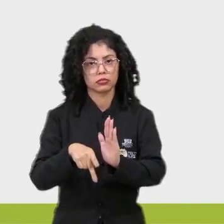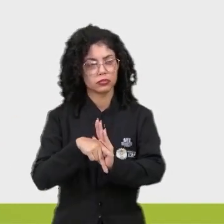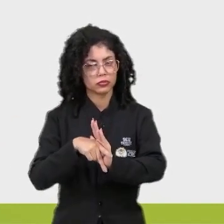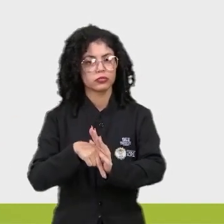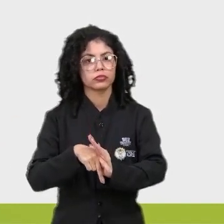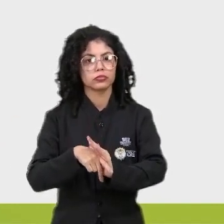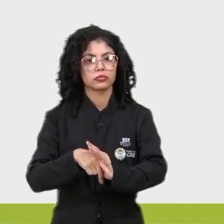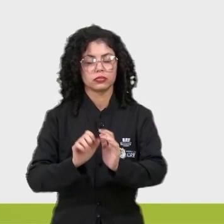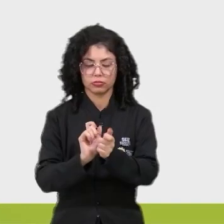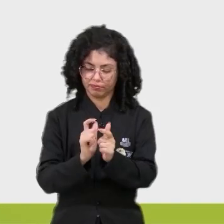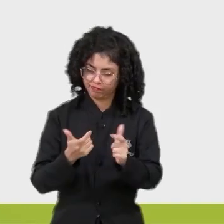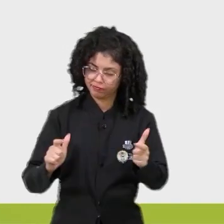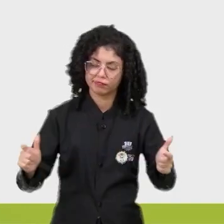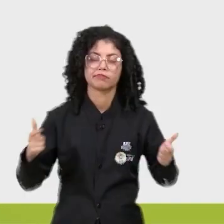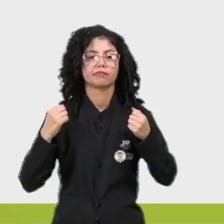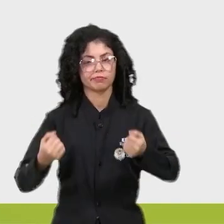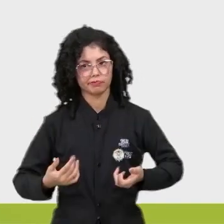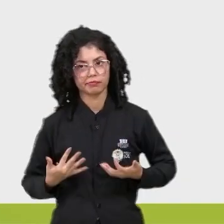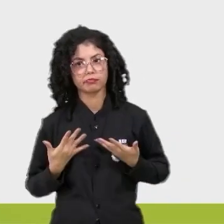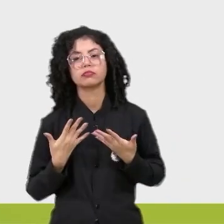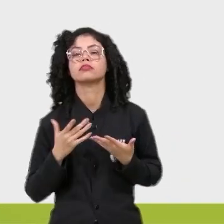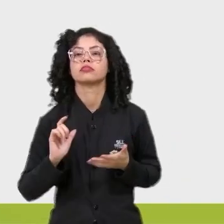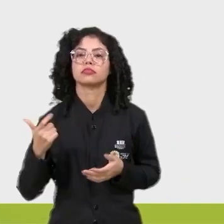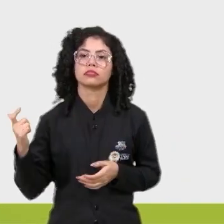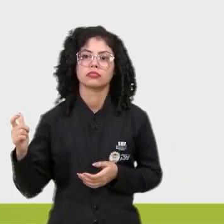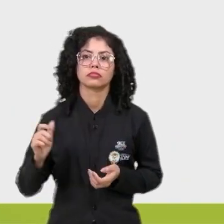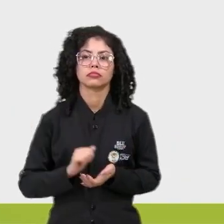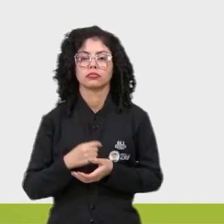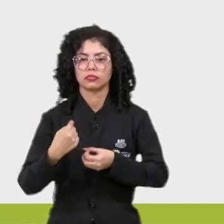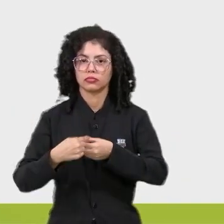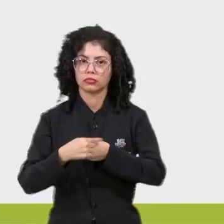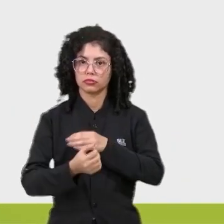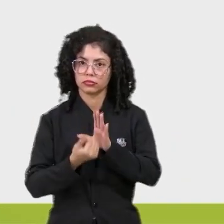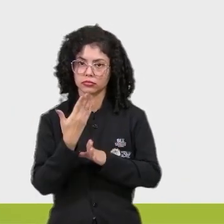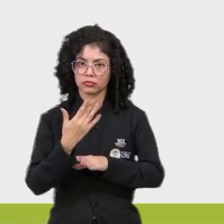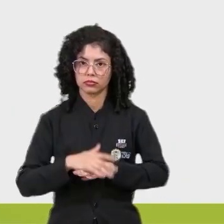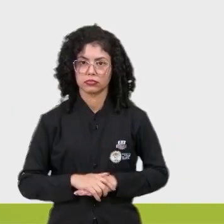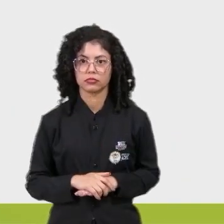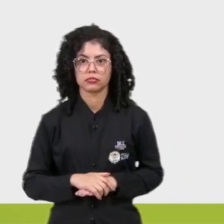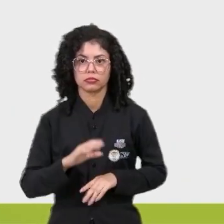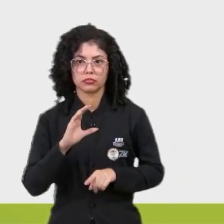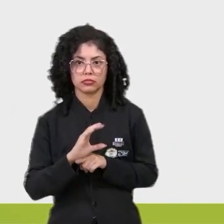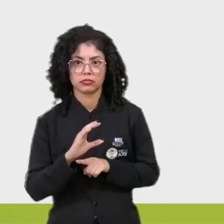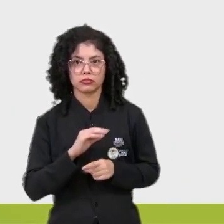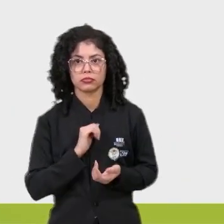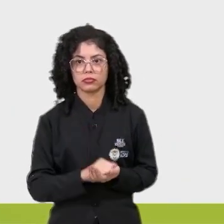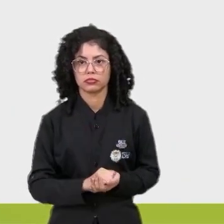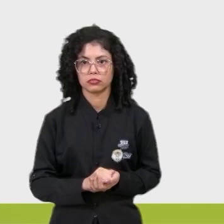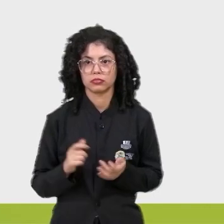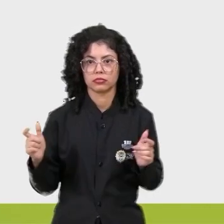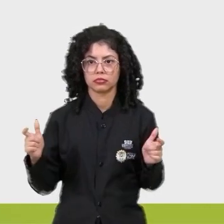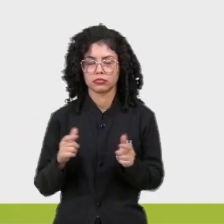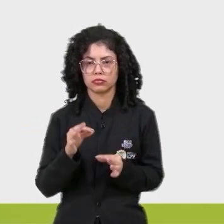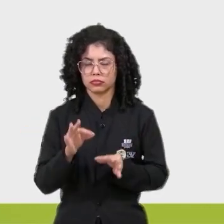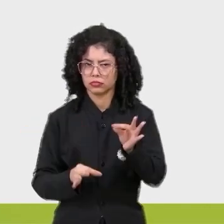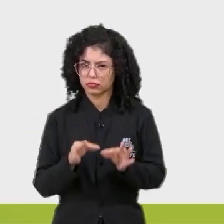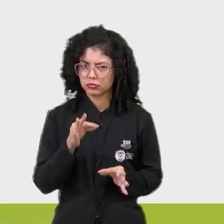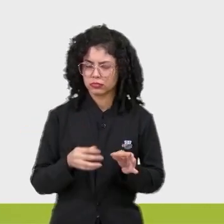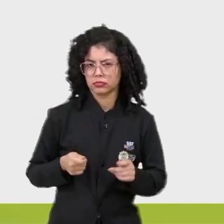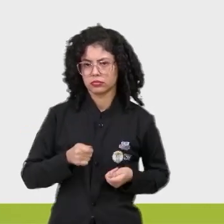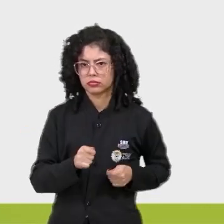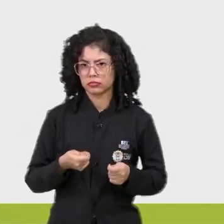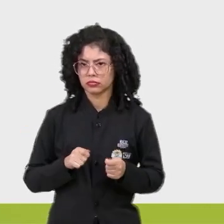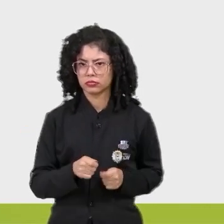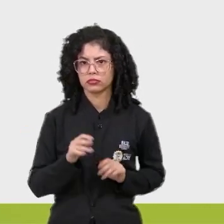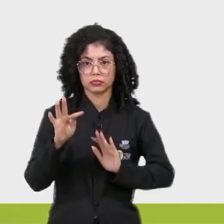pretendendo emancipar municípios que venham a existir, tá? C, consolidação de domínios jurídicos?